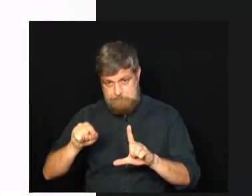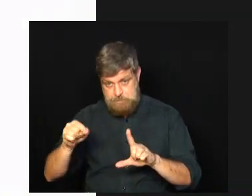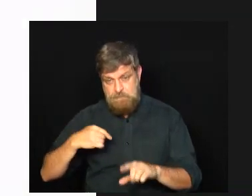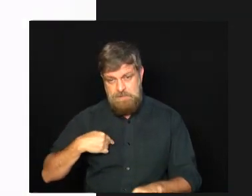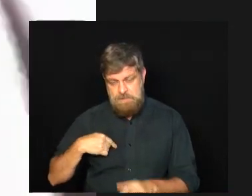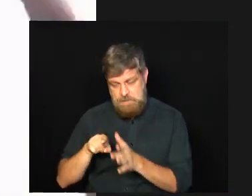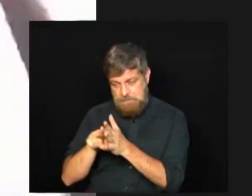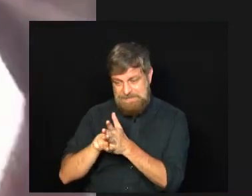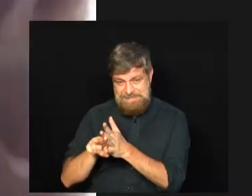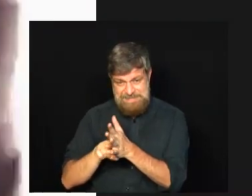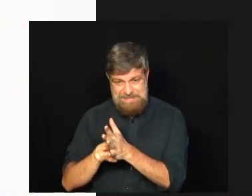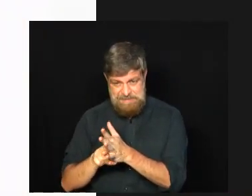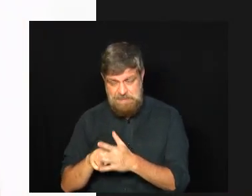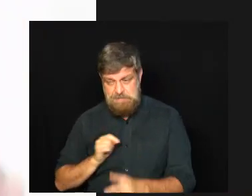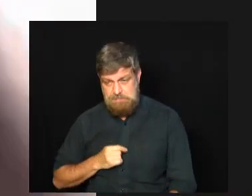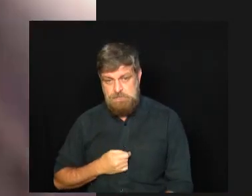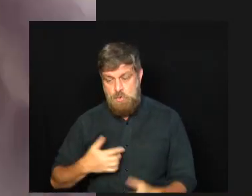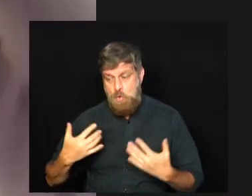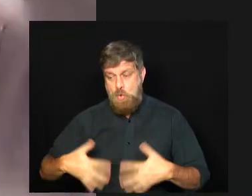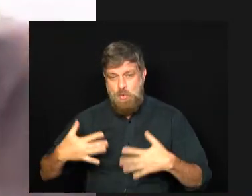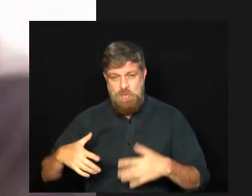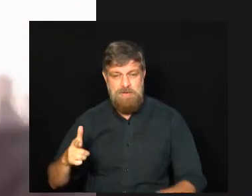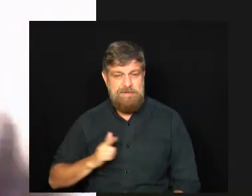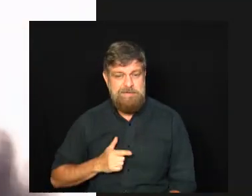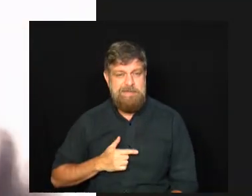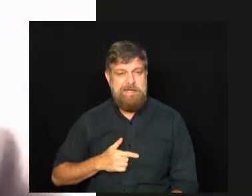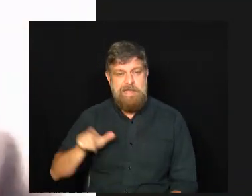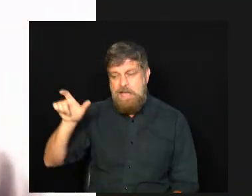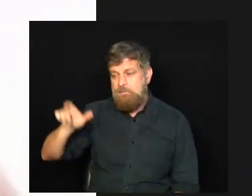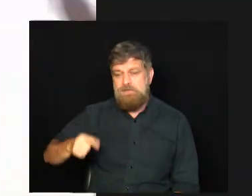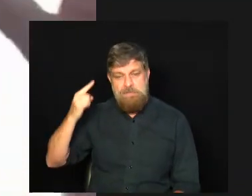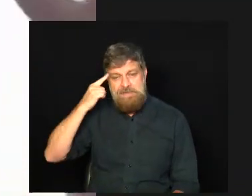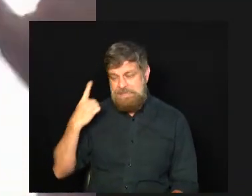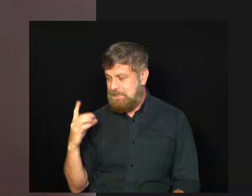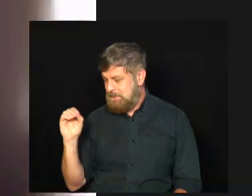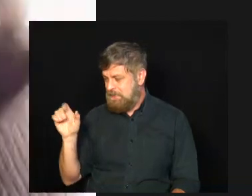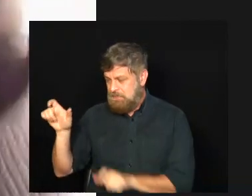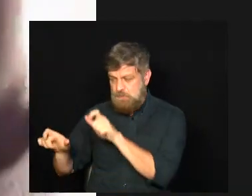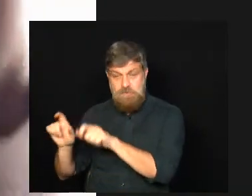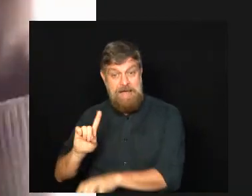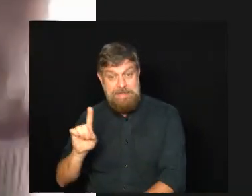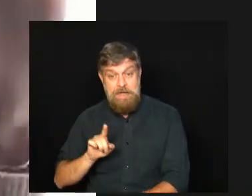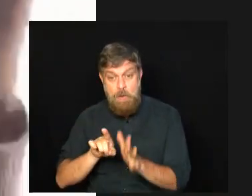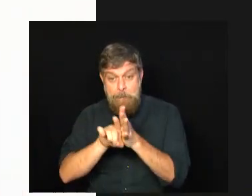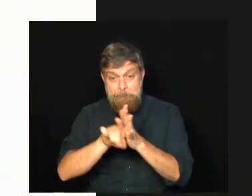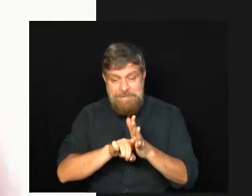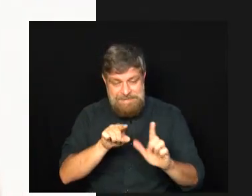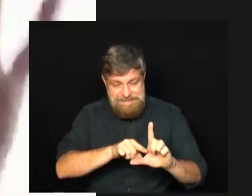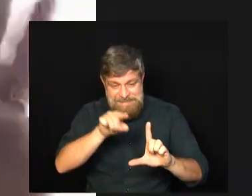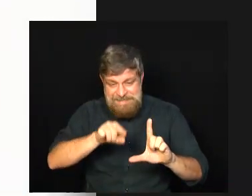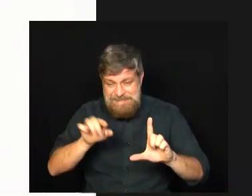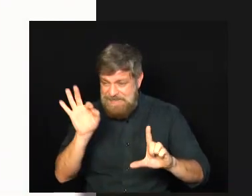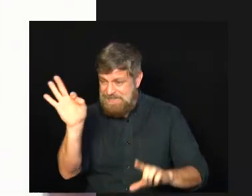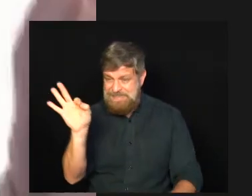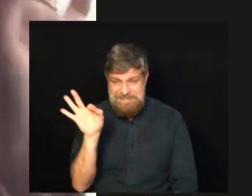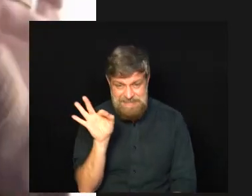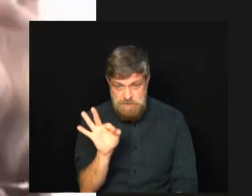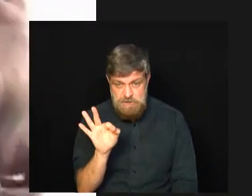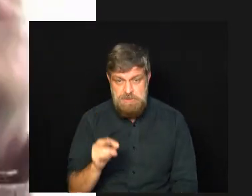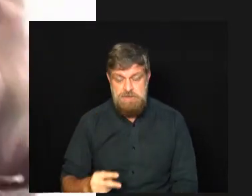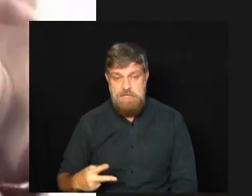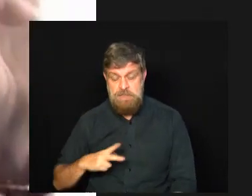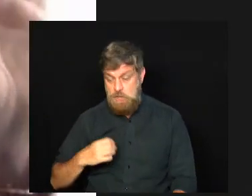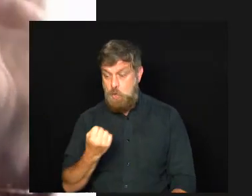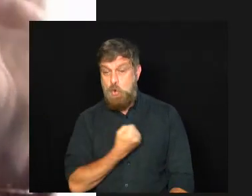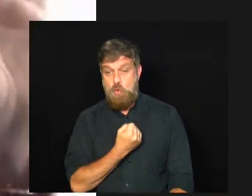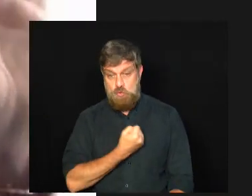com 10 pessoas e depois generaliza para o universo. Não pode. Pesquisa tem que ser estatisticamente